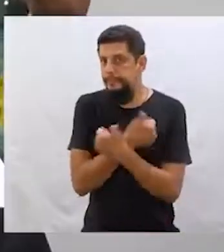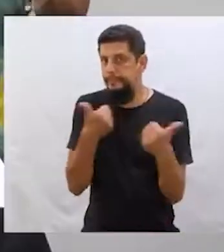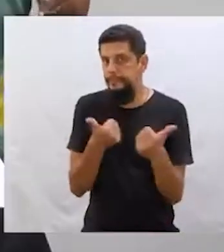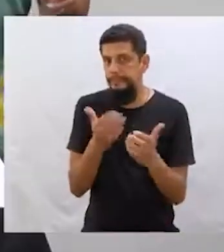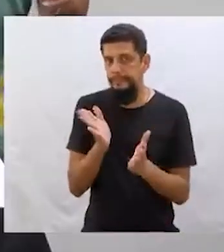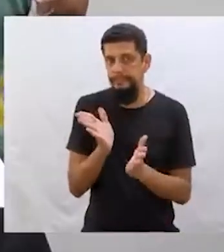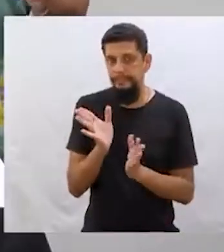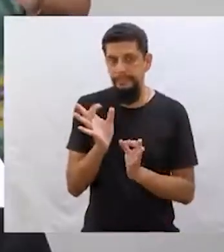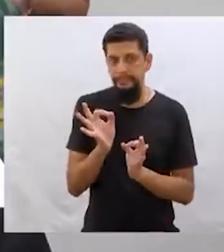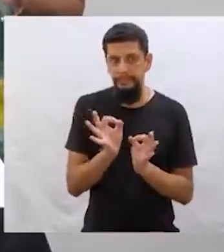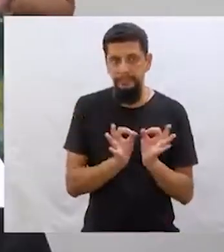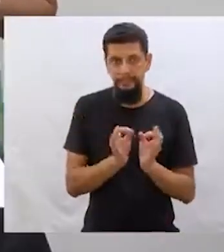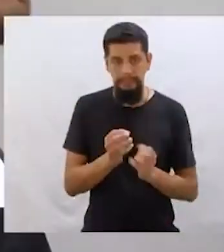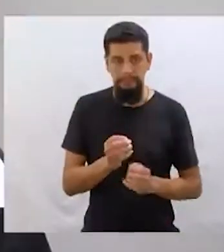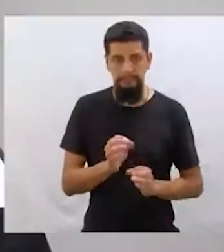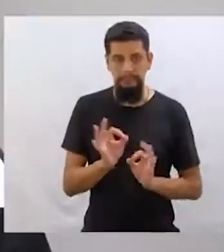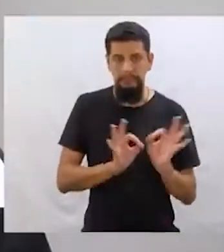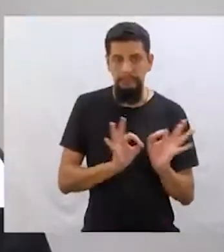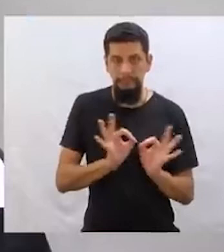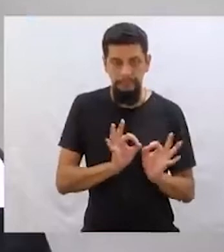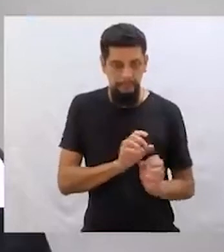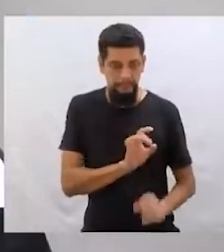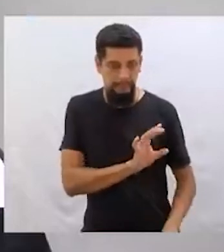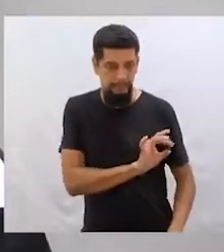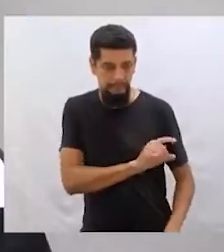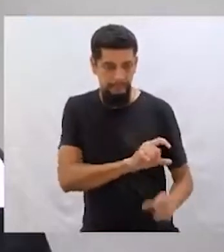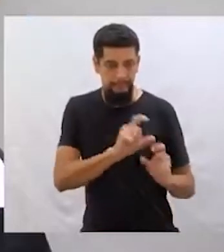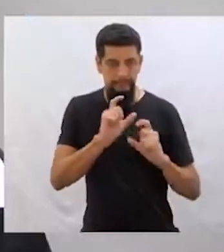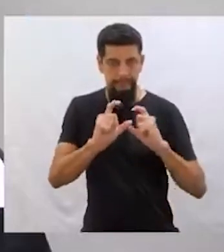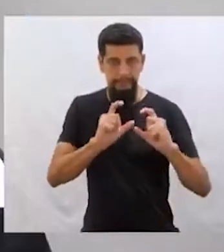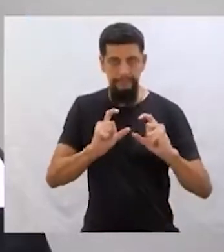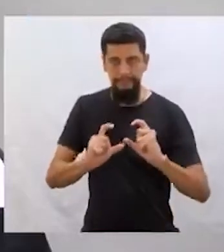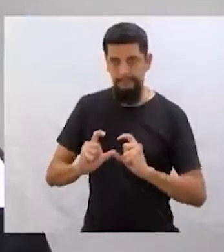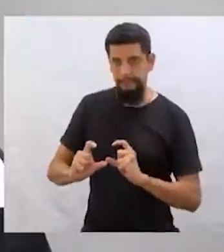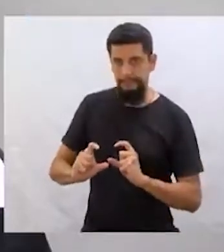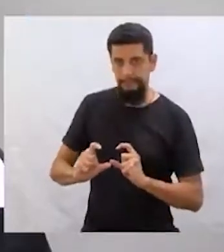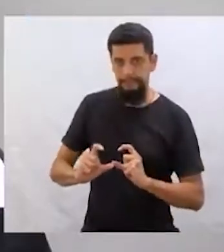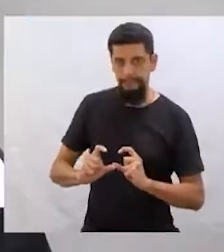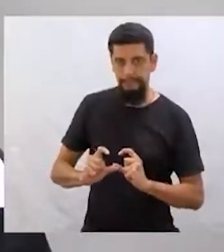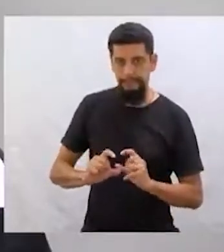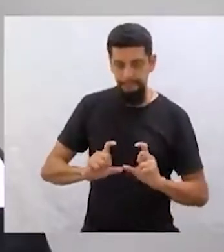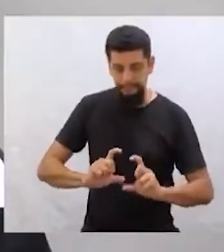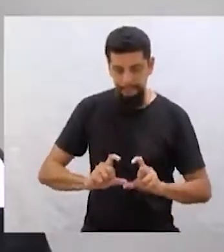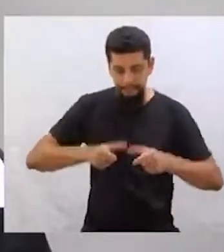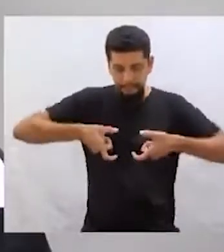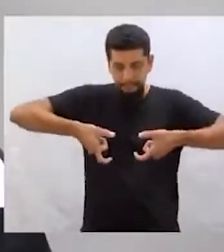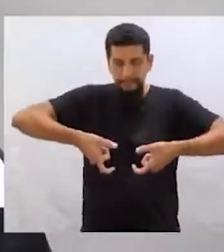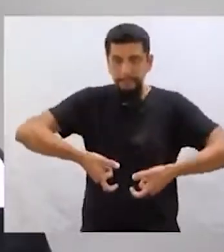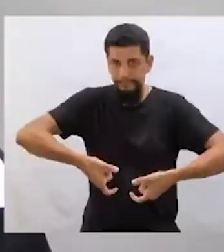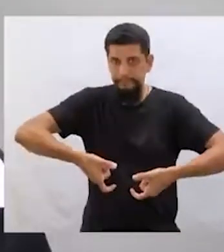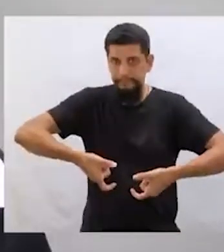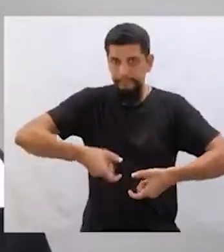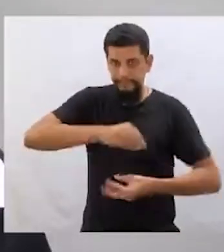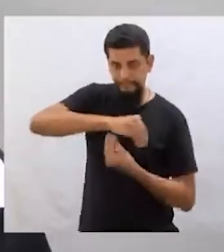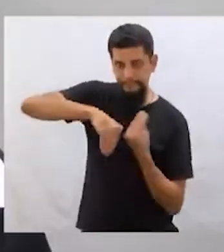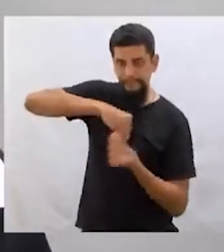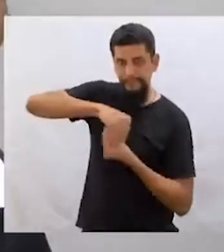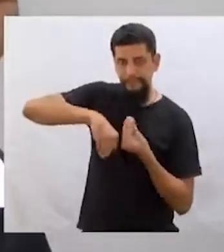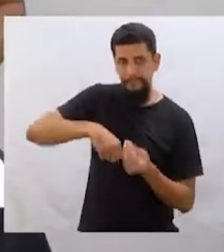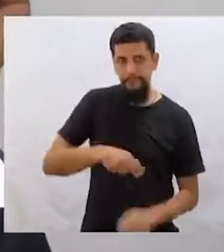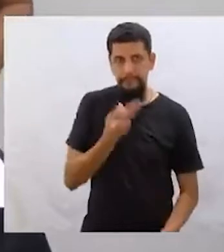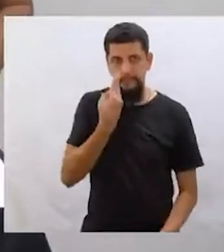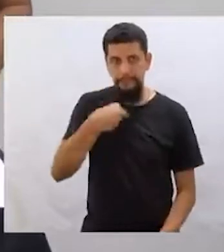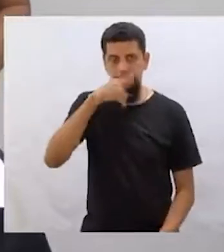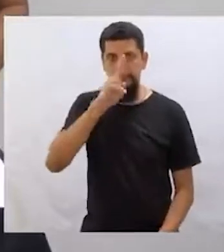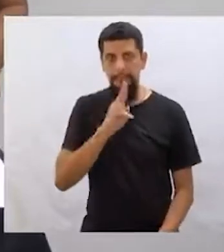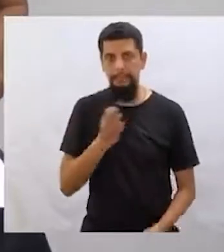Muito bem, nós já estamos aqui com as fichas todas viradas separadas, baixo, exatamente. Já, né? Embaralhadas.